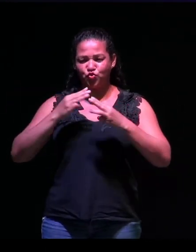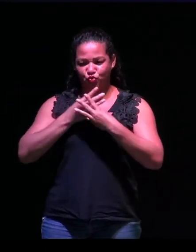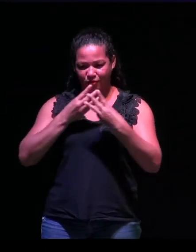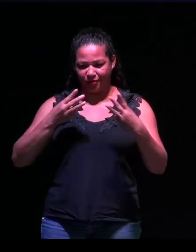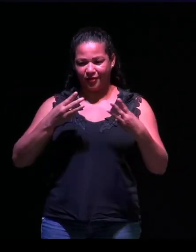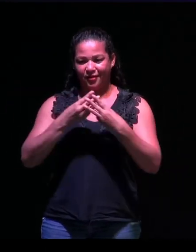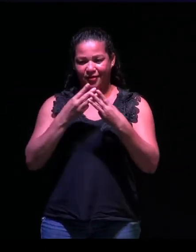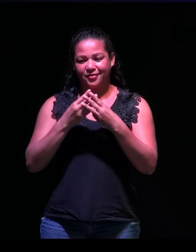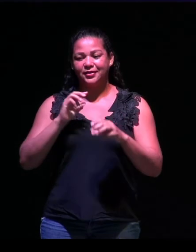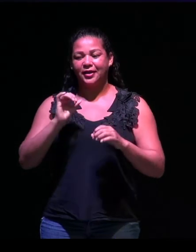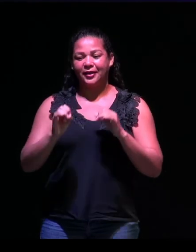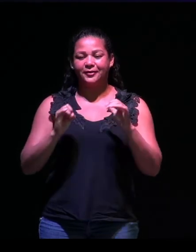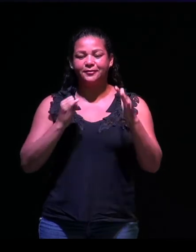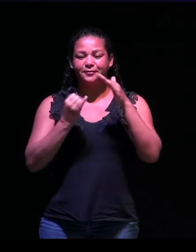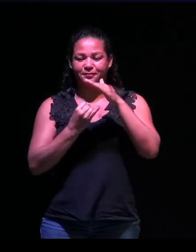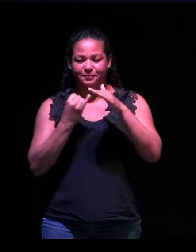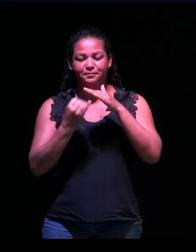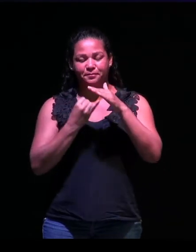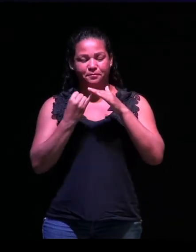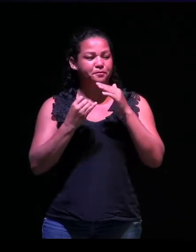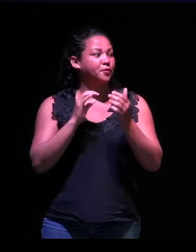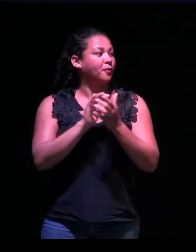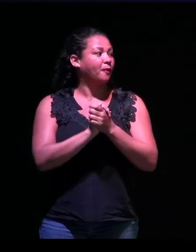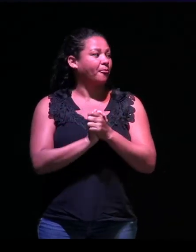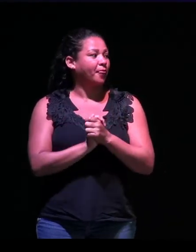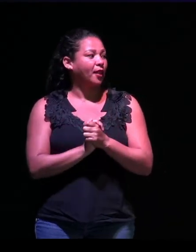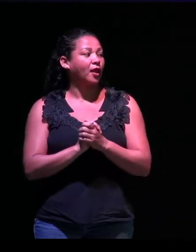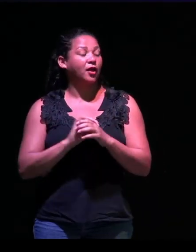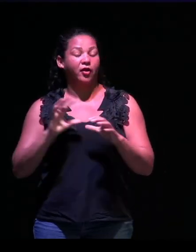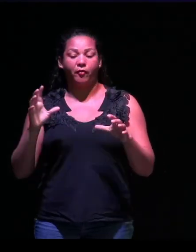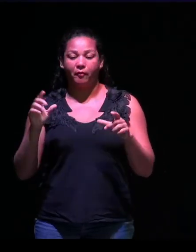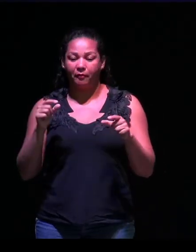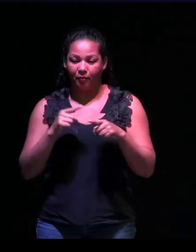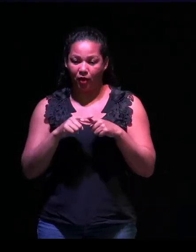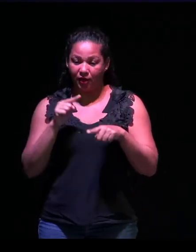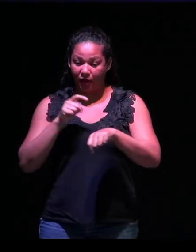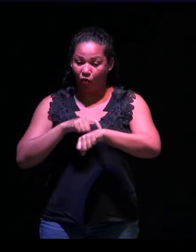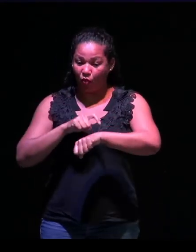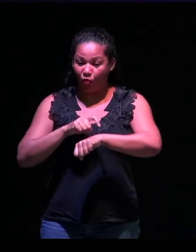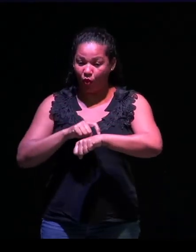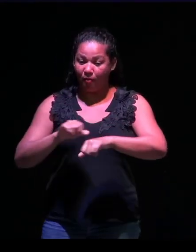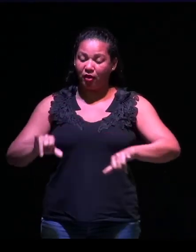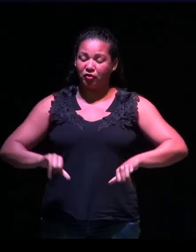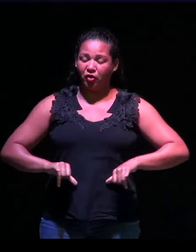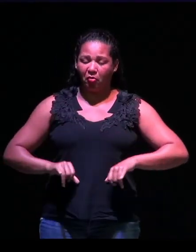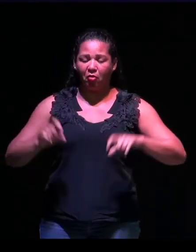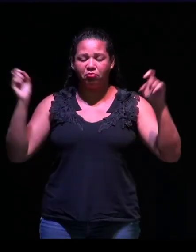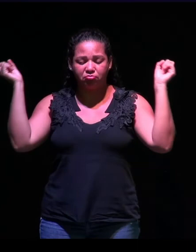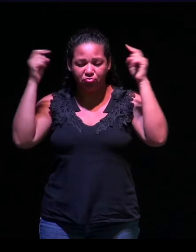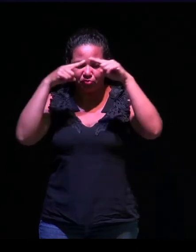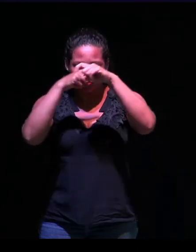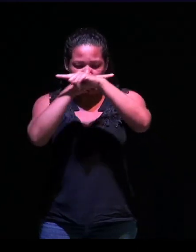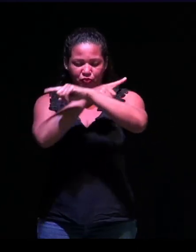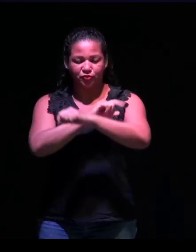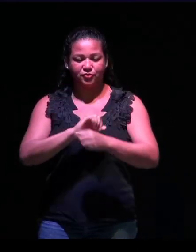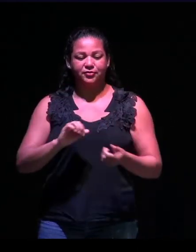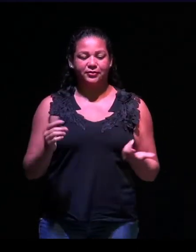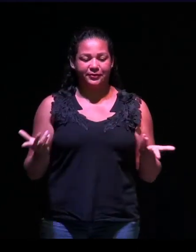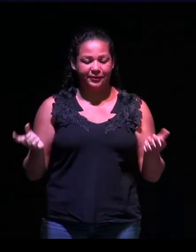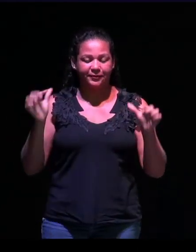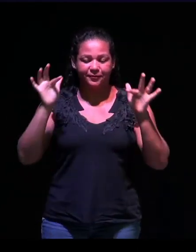e levar aqueles que durante a tribulação se arrependeram, se converteram e foram fiéis até o